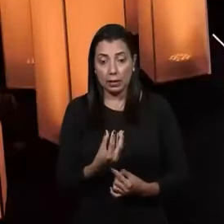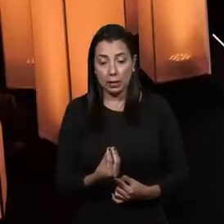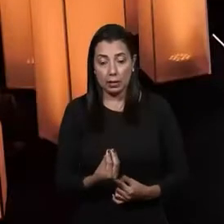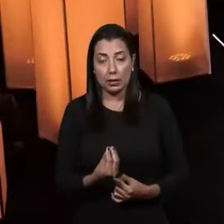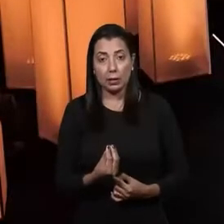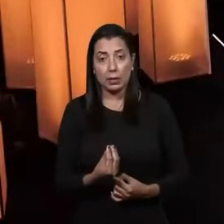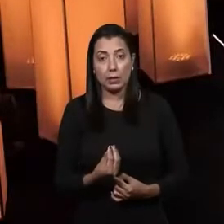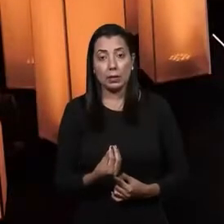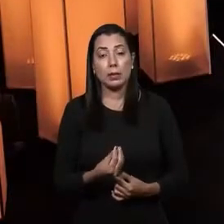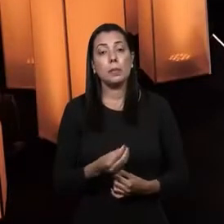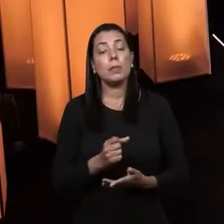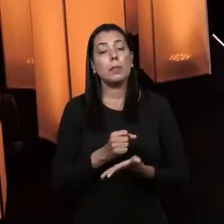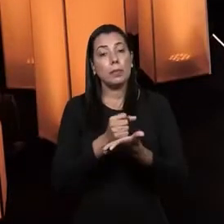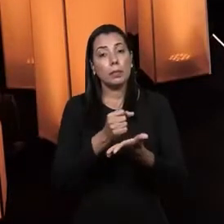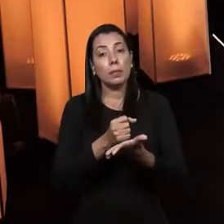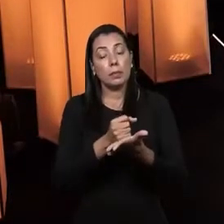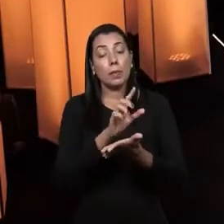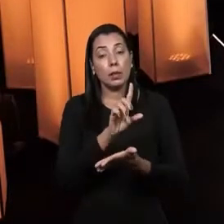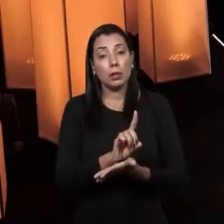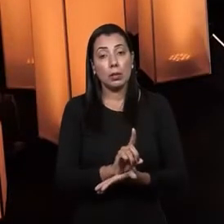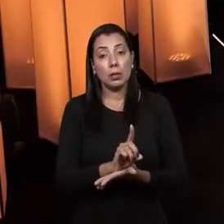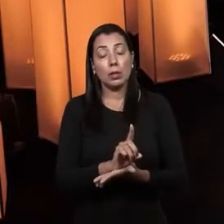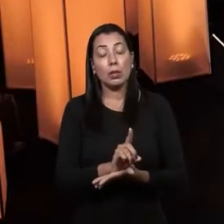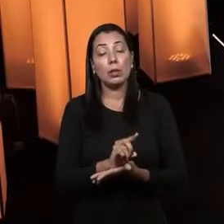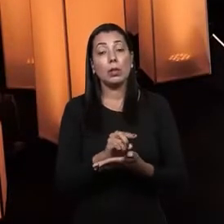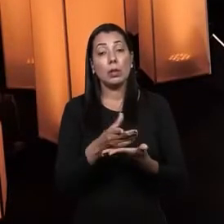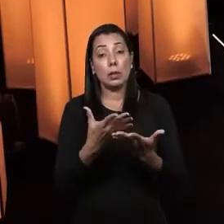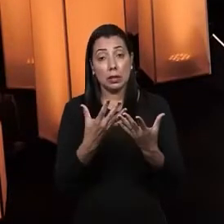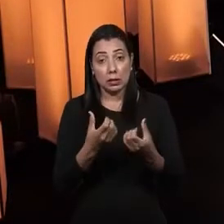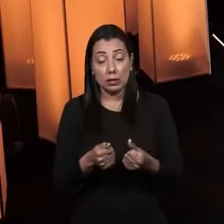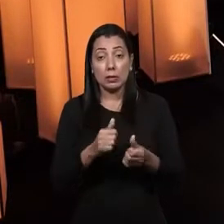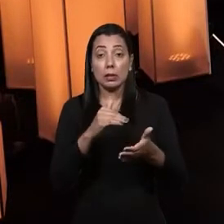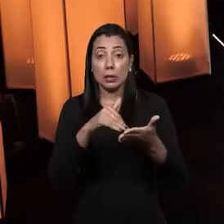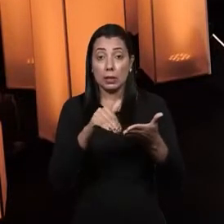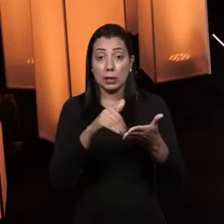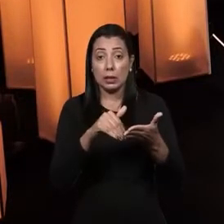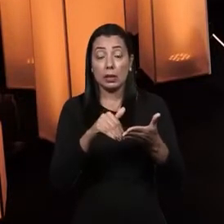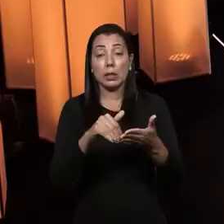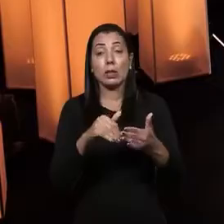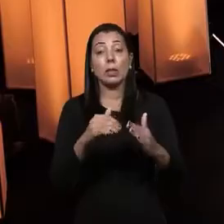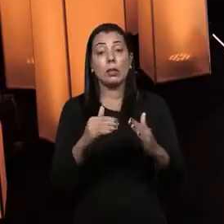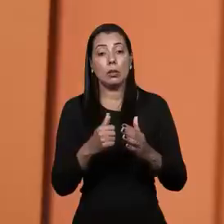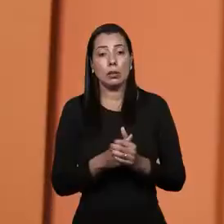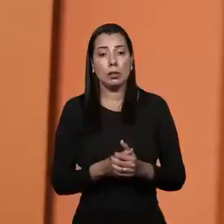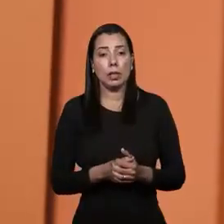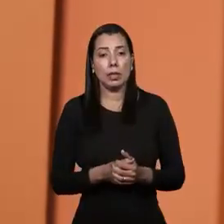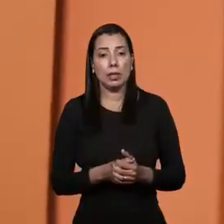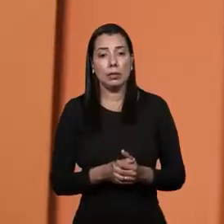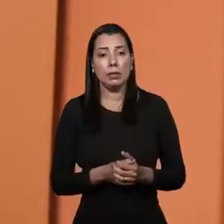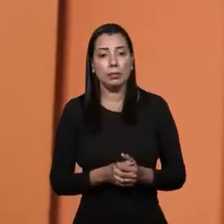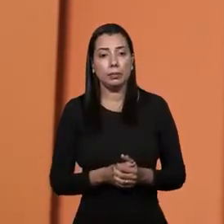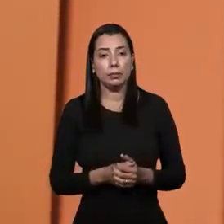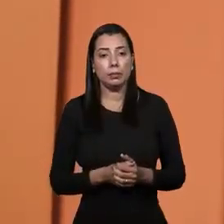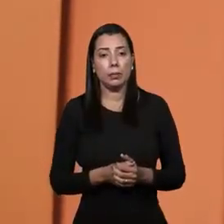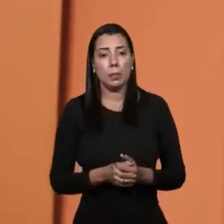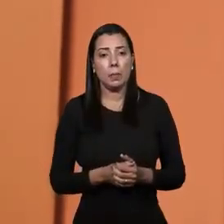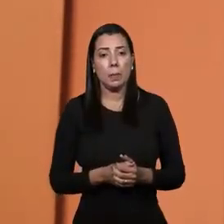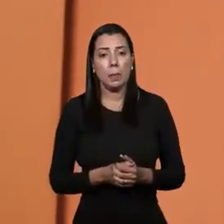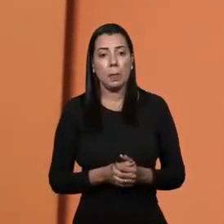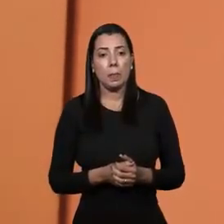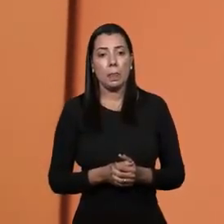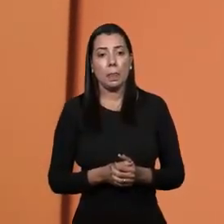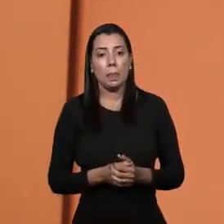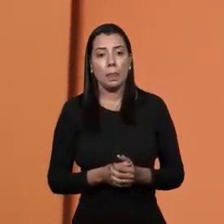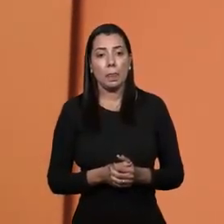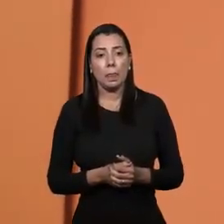na Diretoria de Governança, Inovação e Conformidade da Secretaria Executiva da Casa Civil. Ela é cofundadora do Laboratório de Inovação da